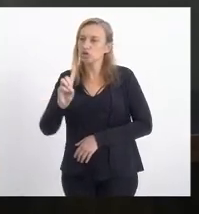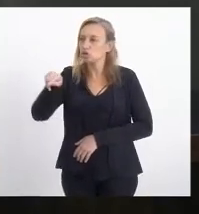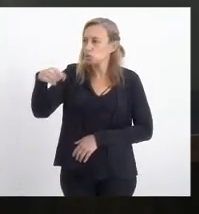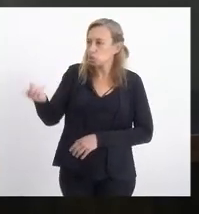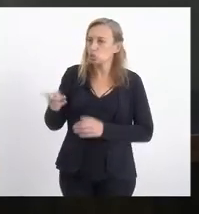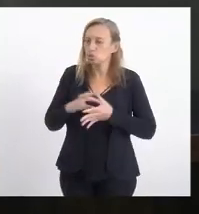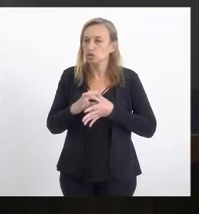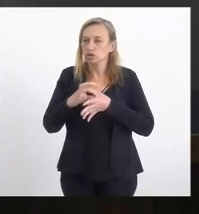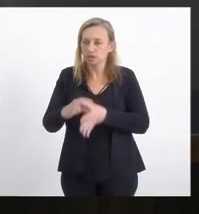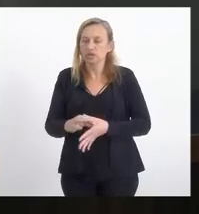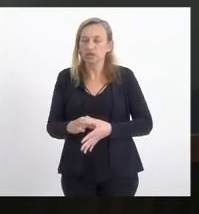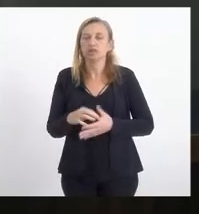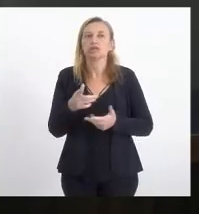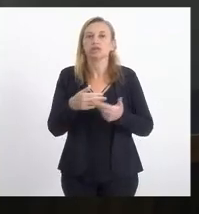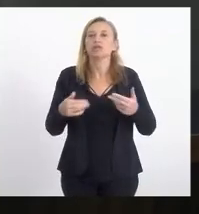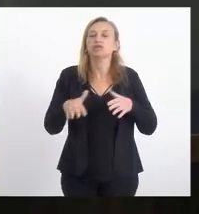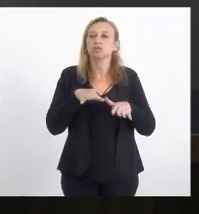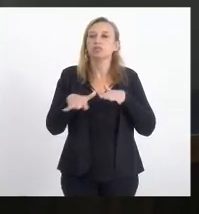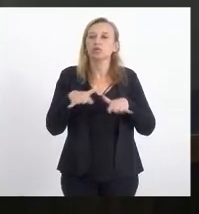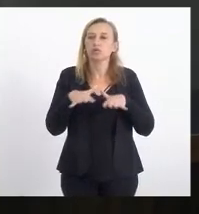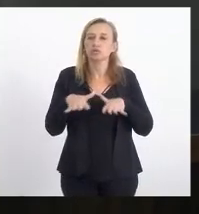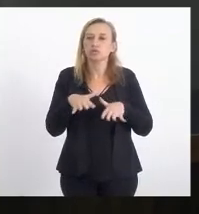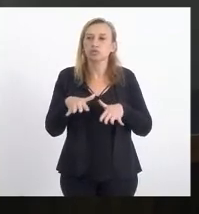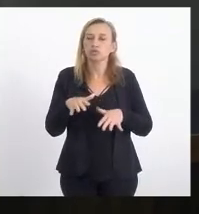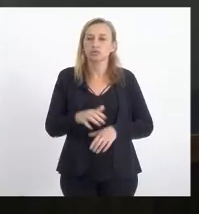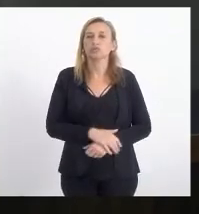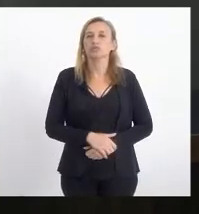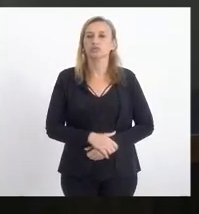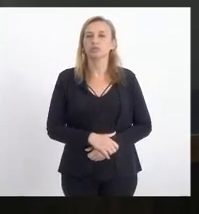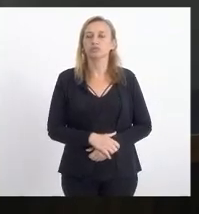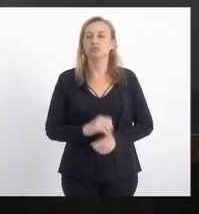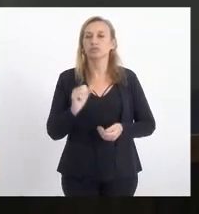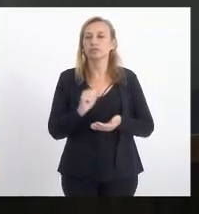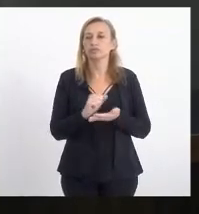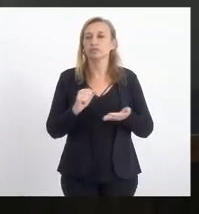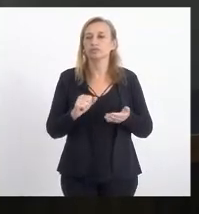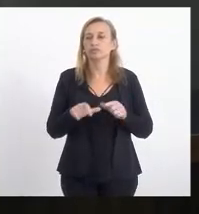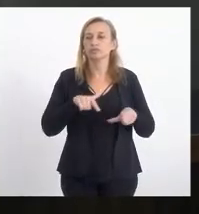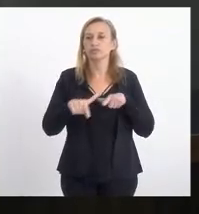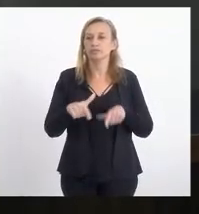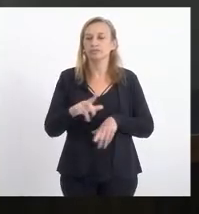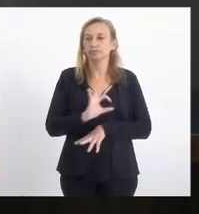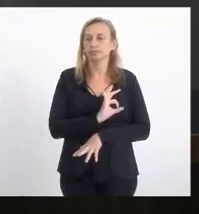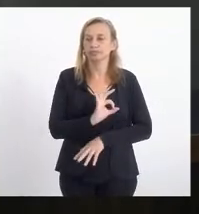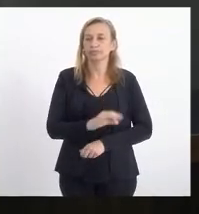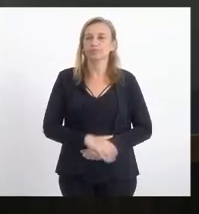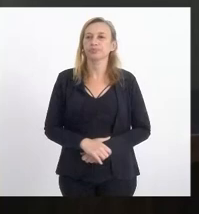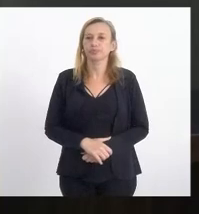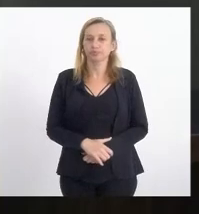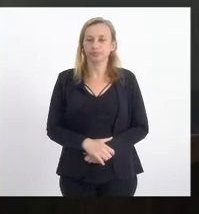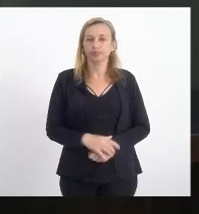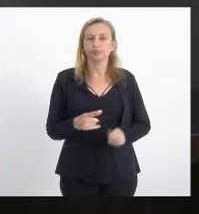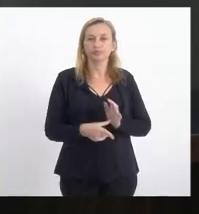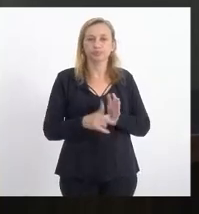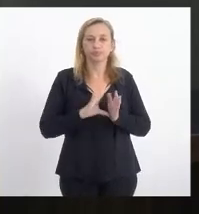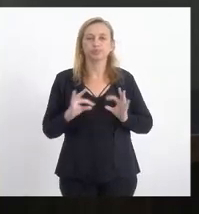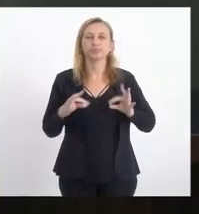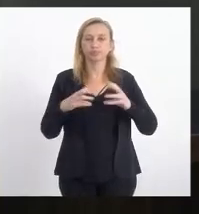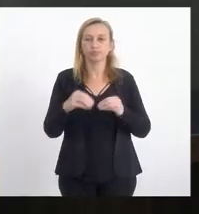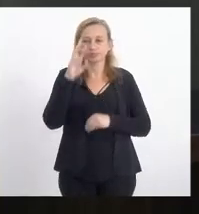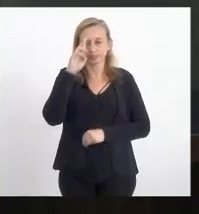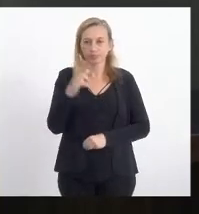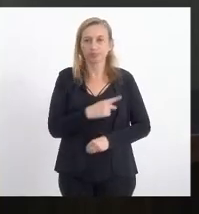tantos líderes dos movimentos em prol da atividade policial e antes de mais nada